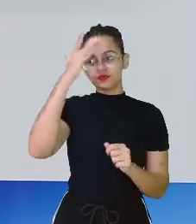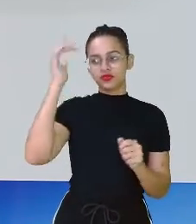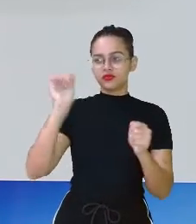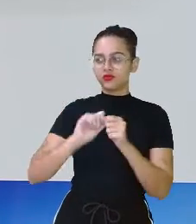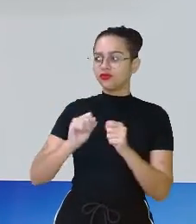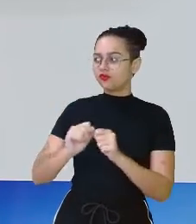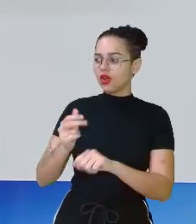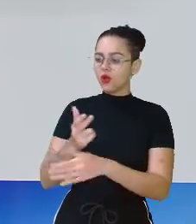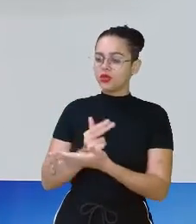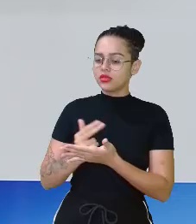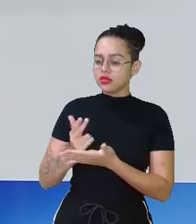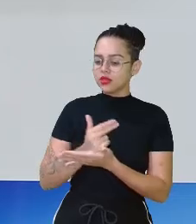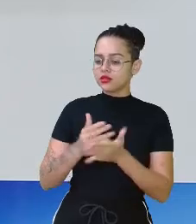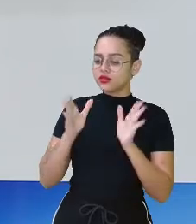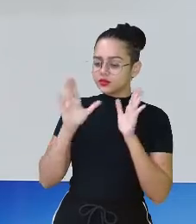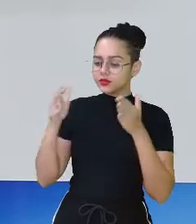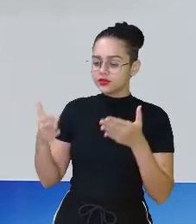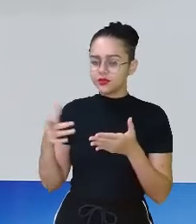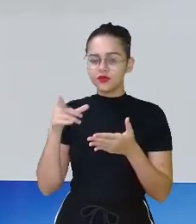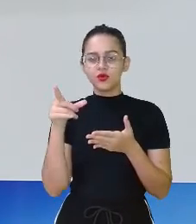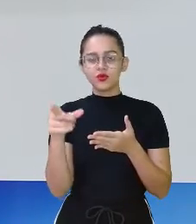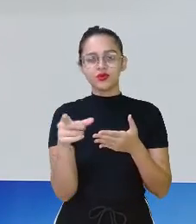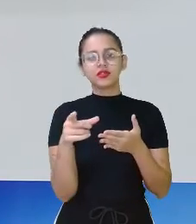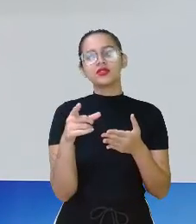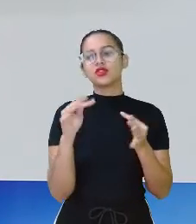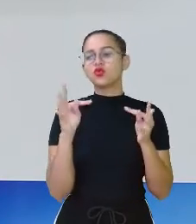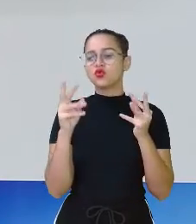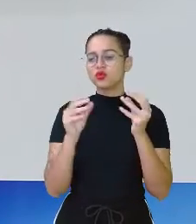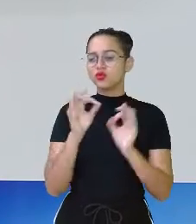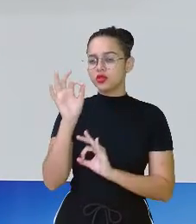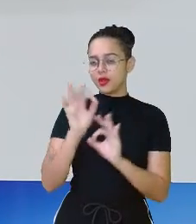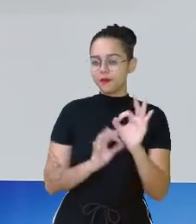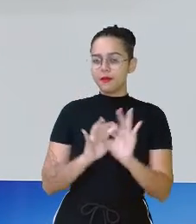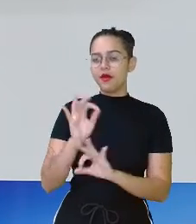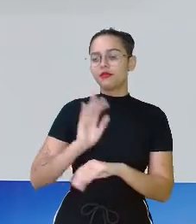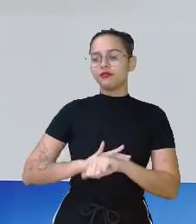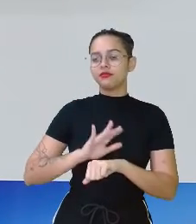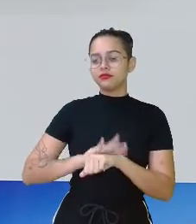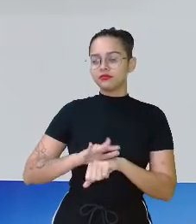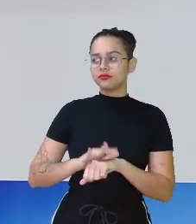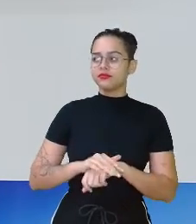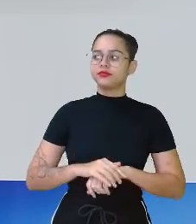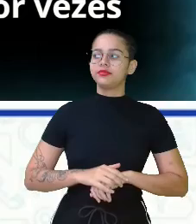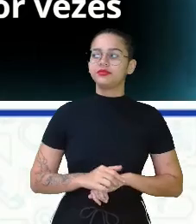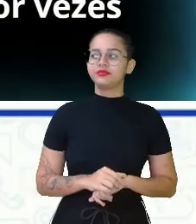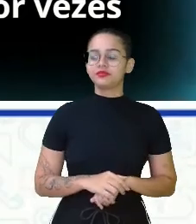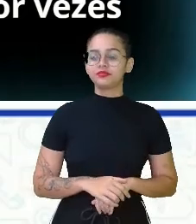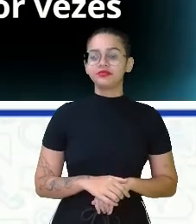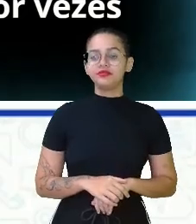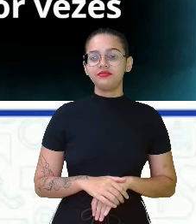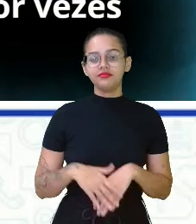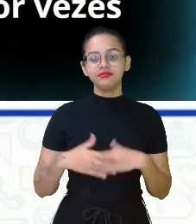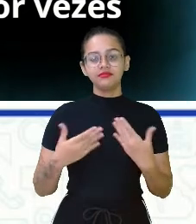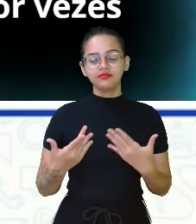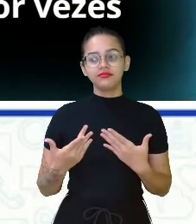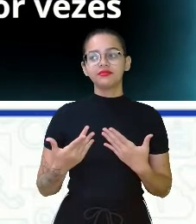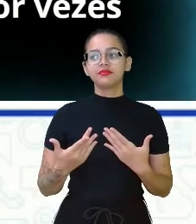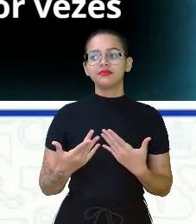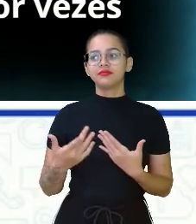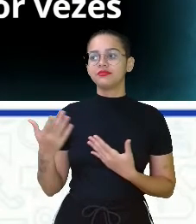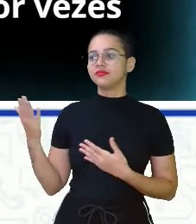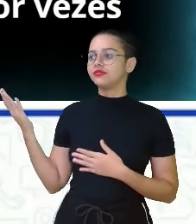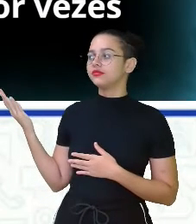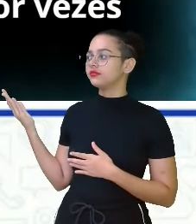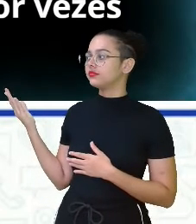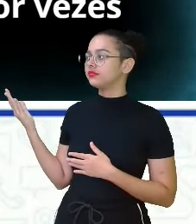um desenho específico para você, né? Exato. Todo um trabalho autoral em cima disso aí. Né? Então, como aí está colocando,